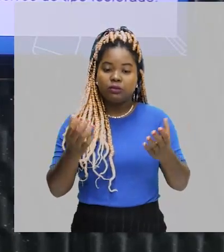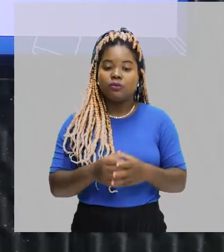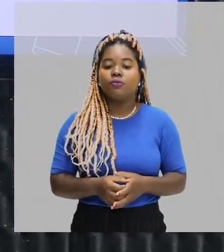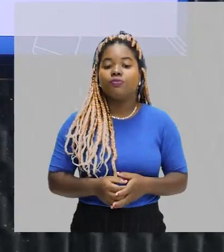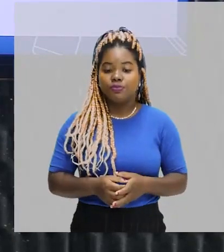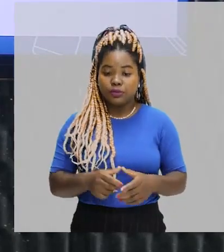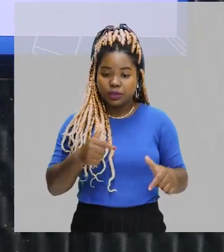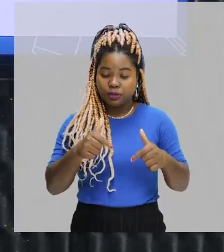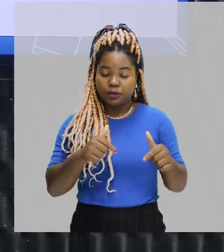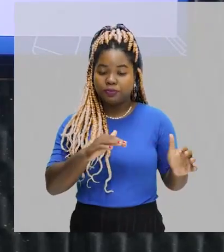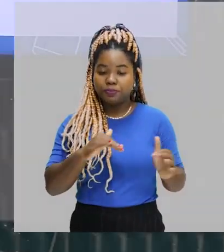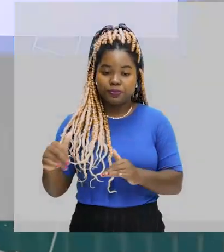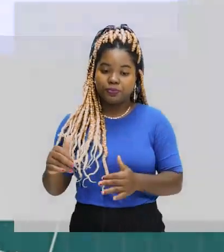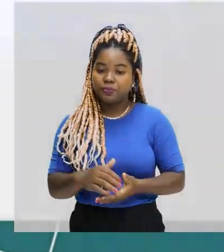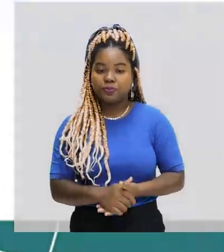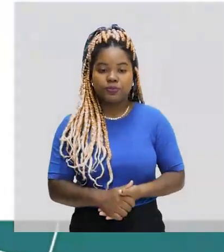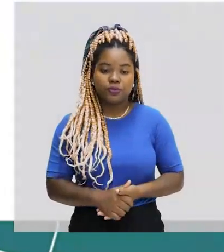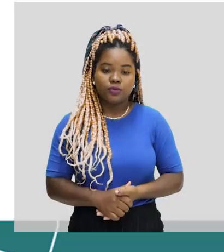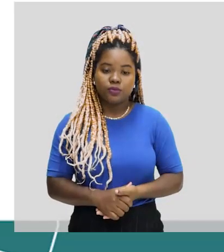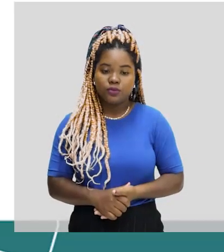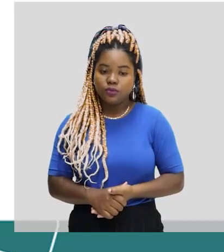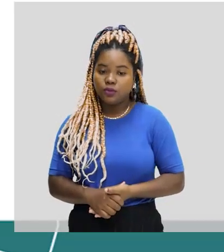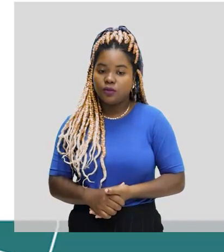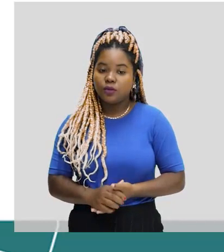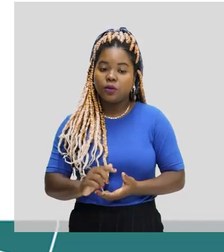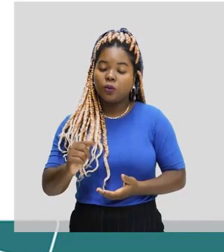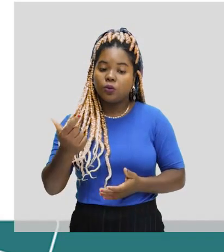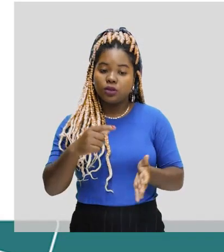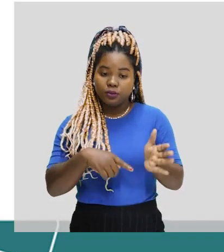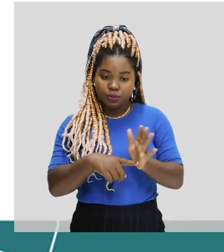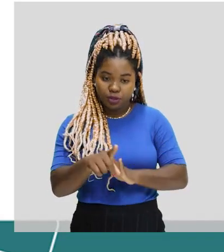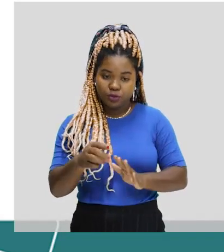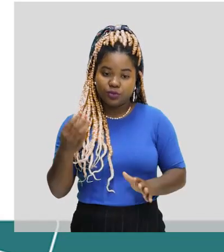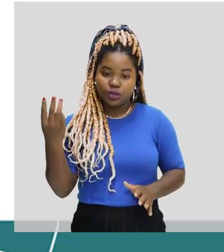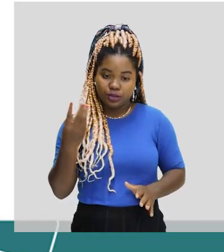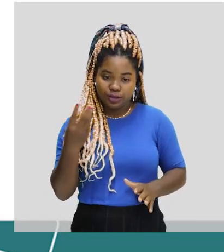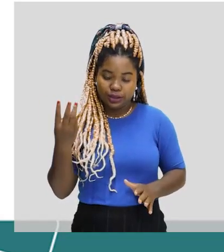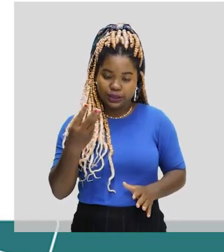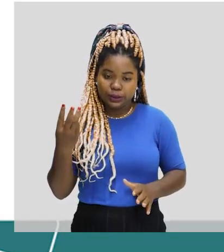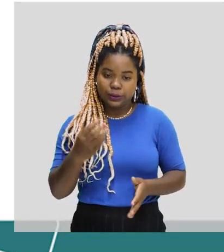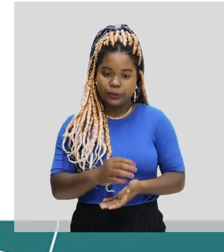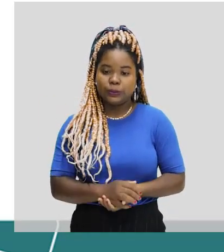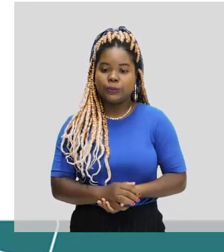bom? Mais uma questão para nós